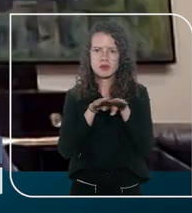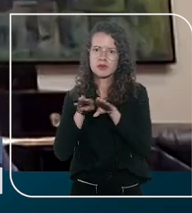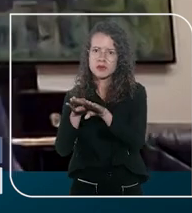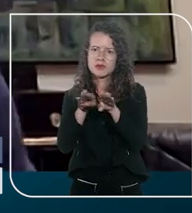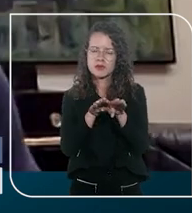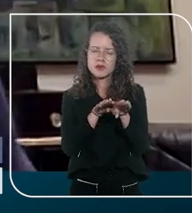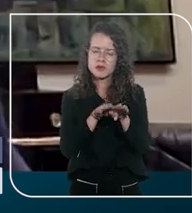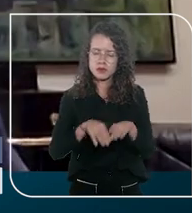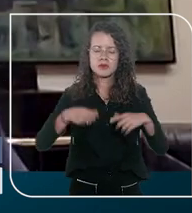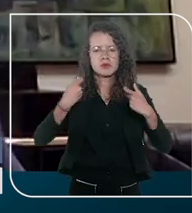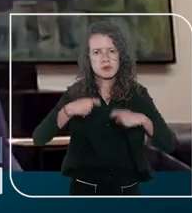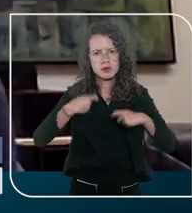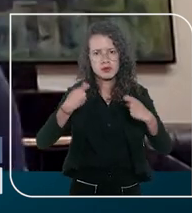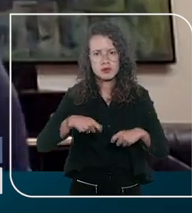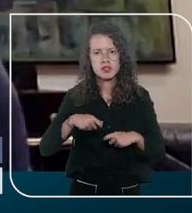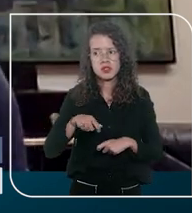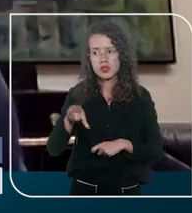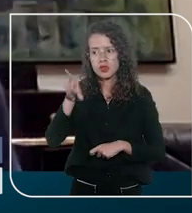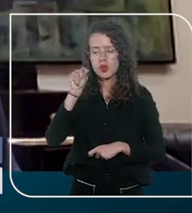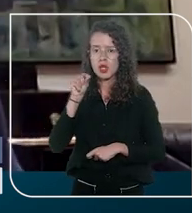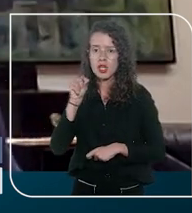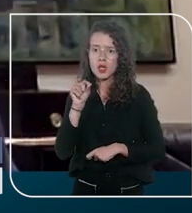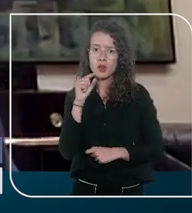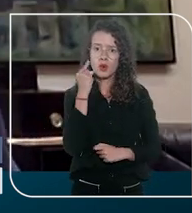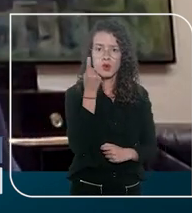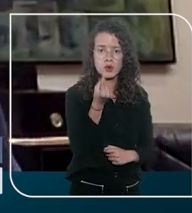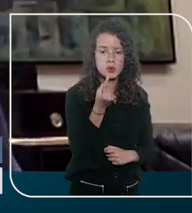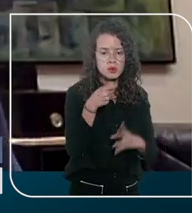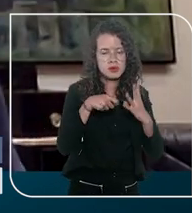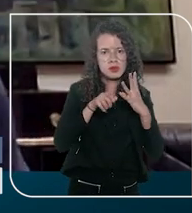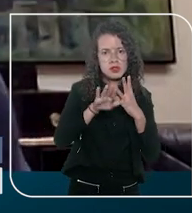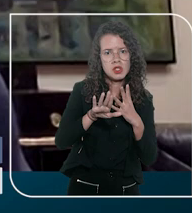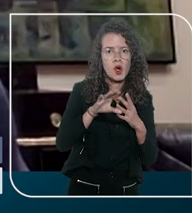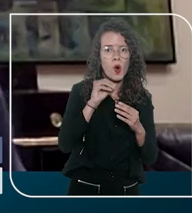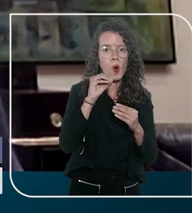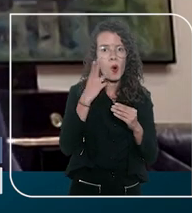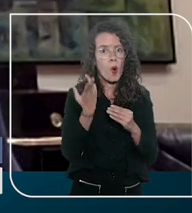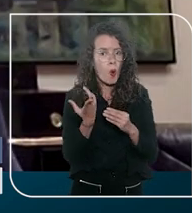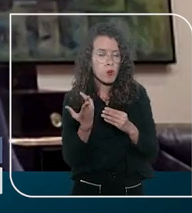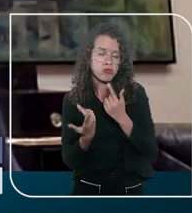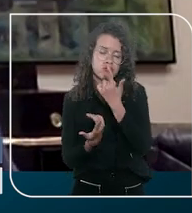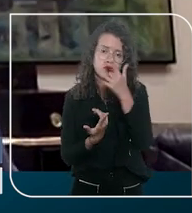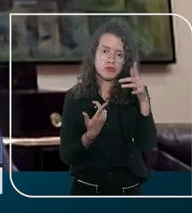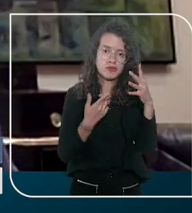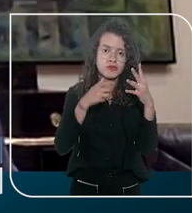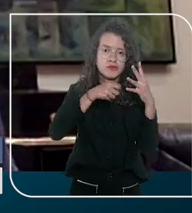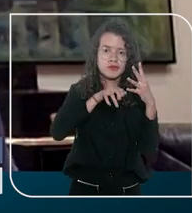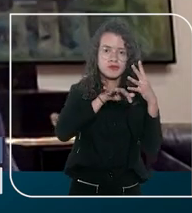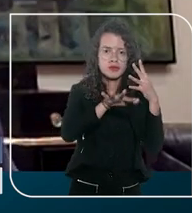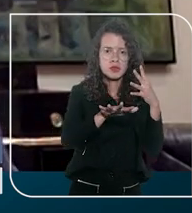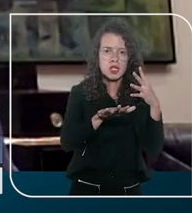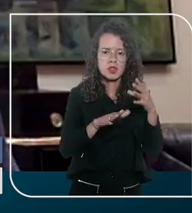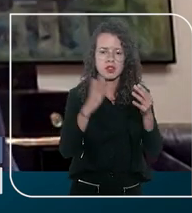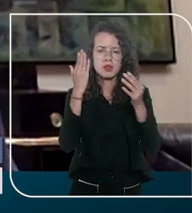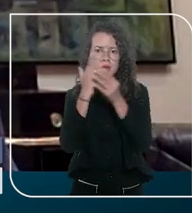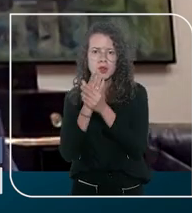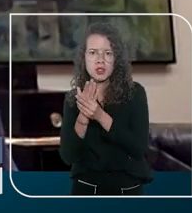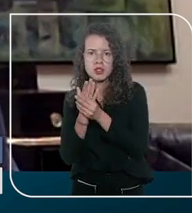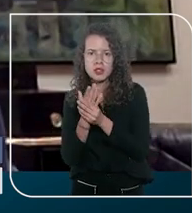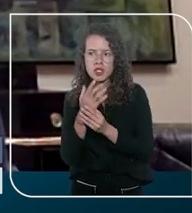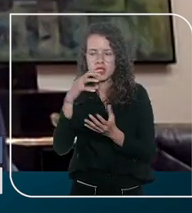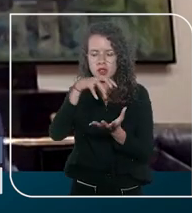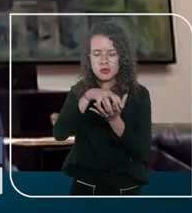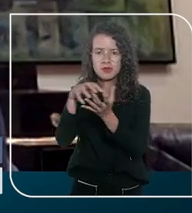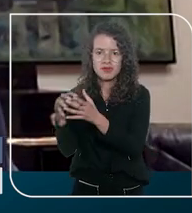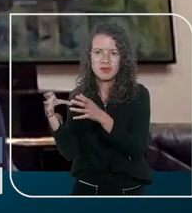adotar uma ou outra posição da jurisprudência, ou seja, um ou outro julgado daquele órgão fracionário.